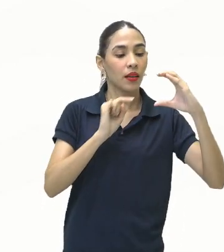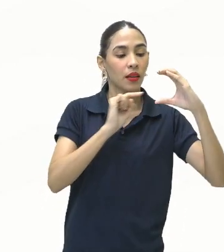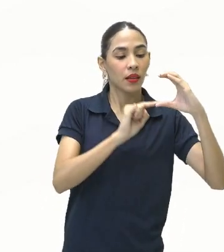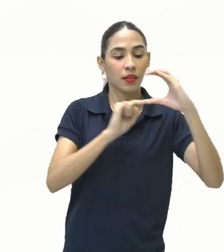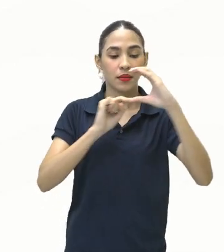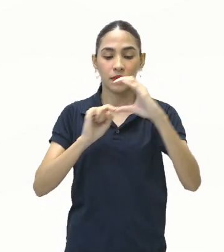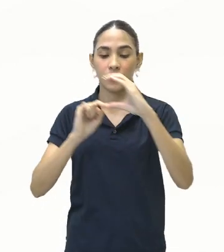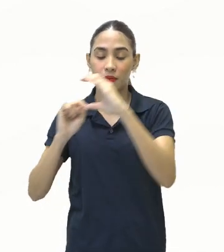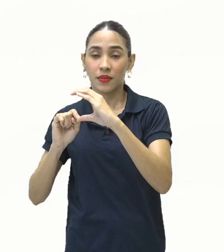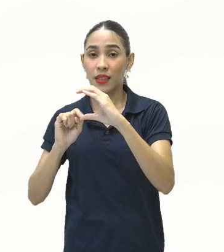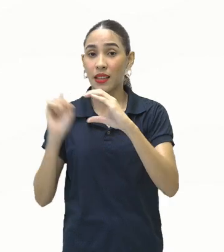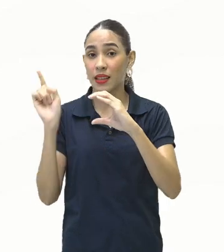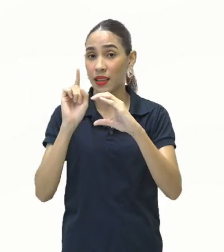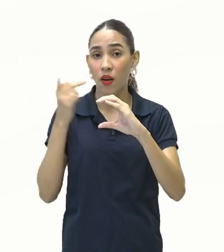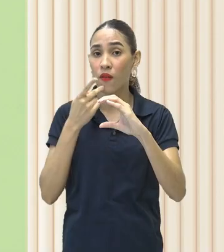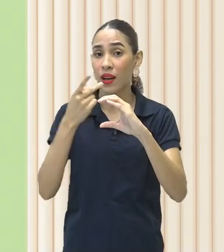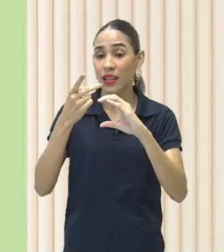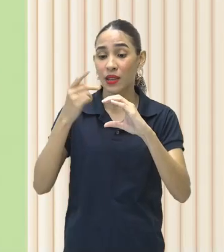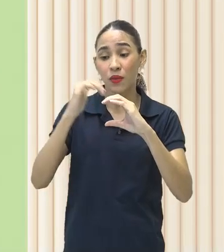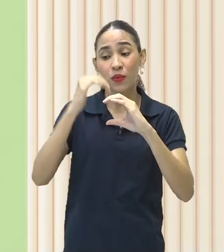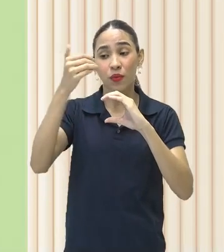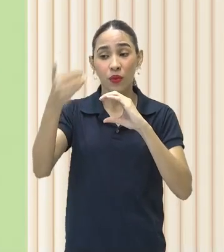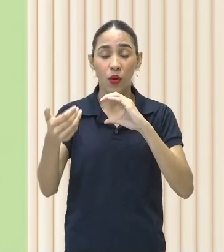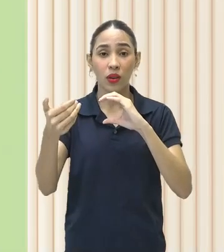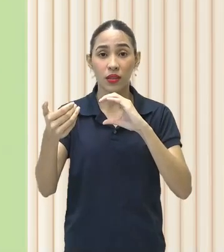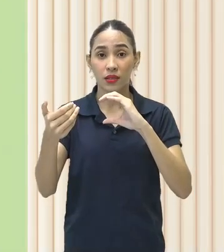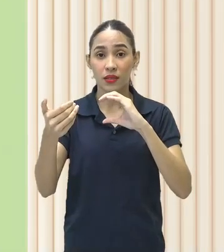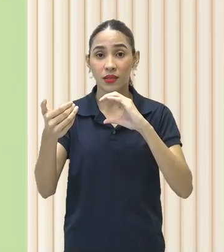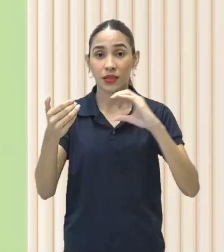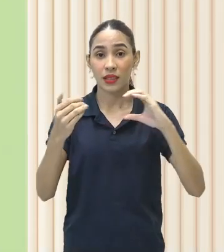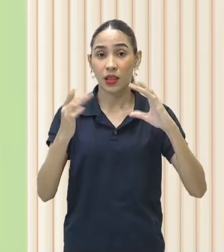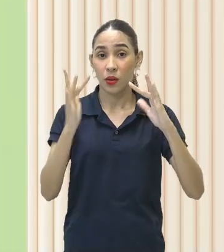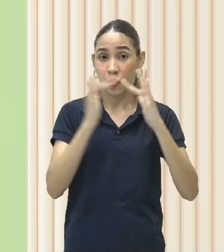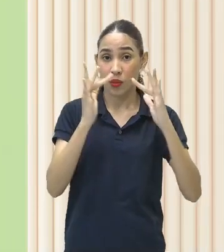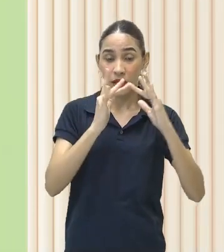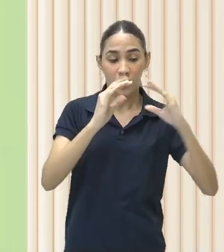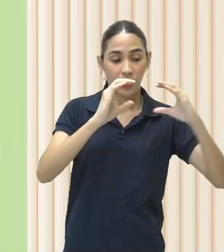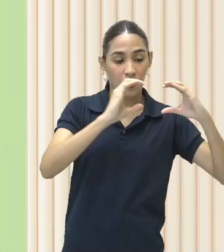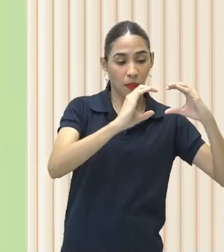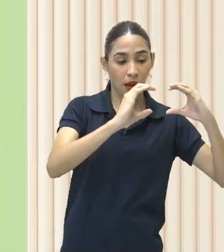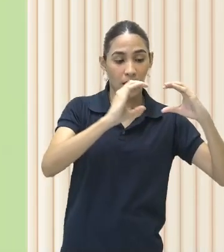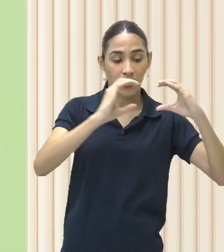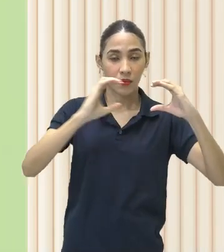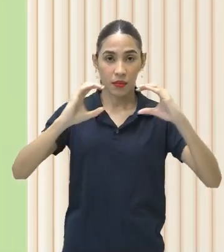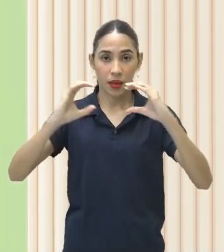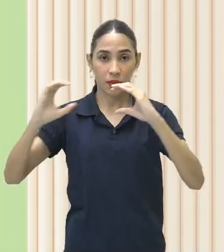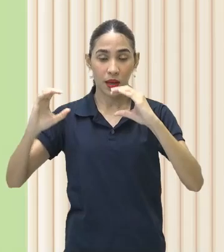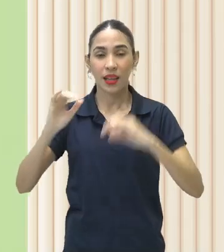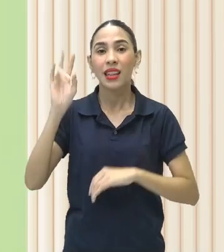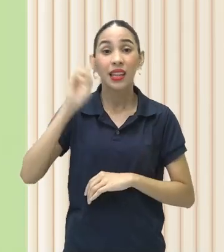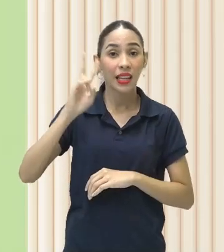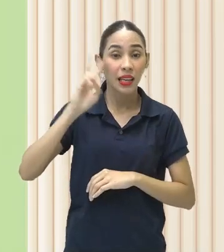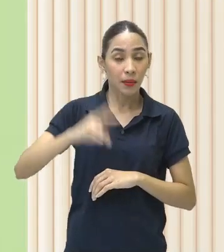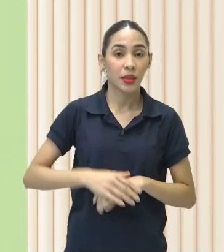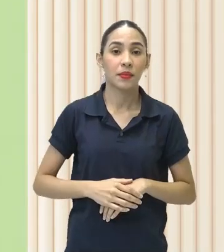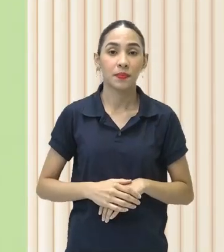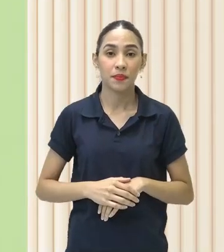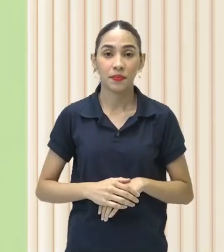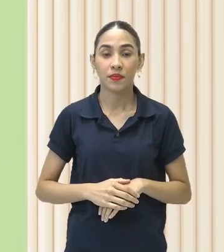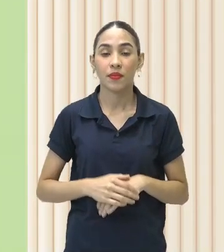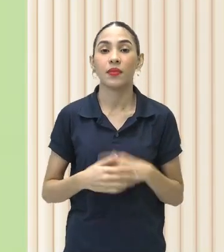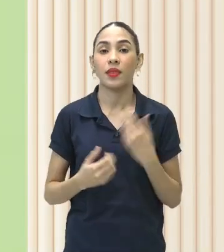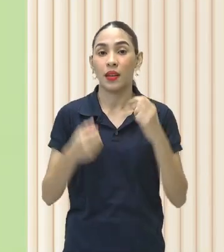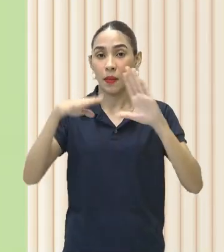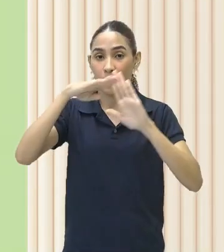estou falando fora, tá? Eu estou falando entre os carbonos, porque lembre, quando a gente